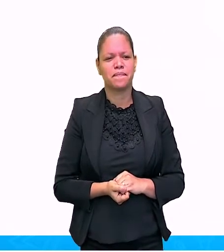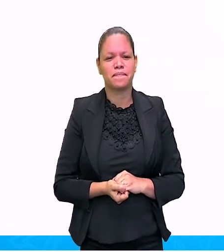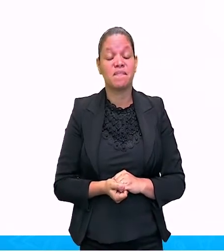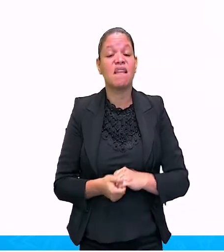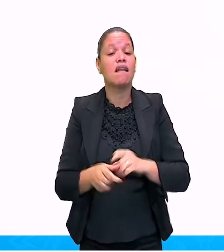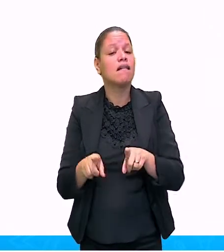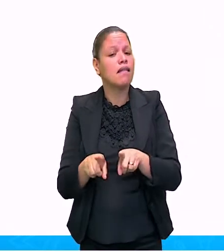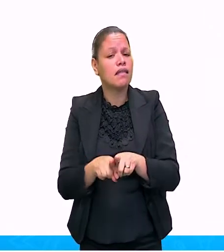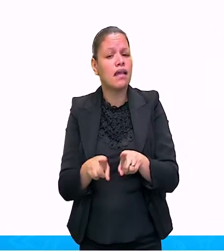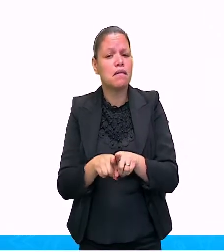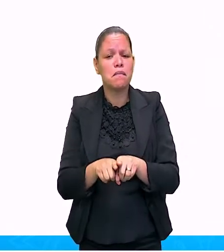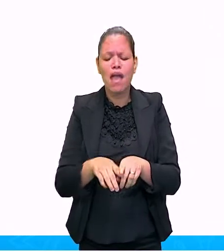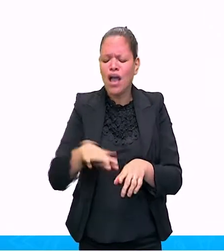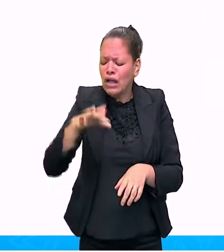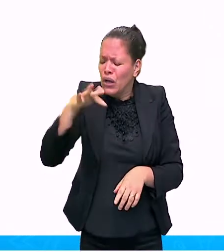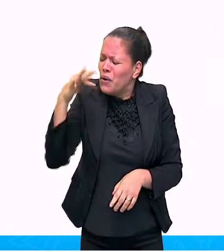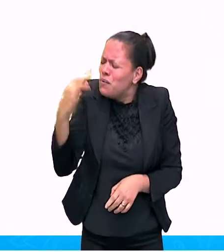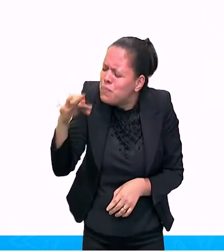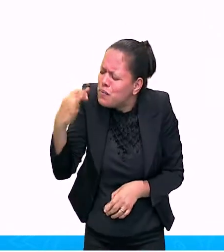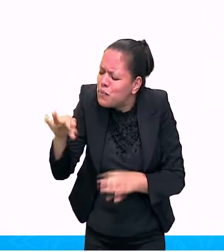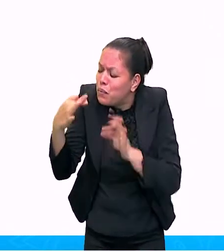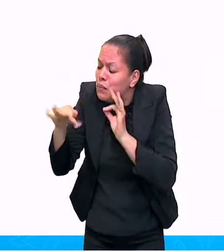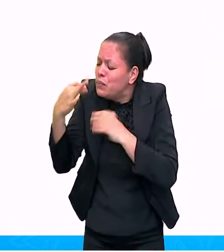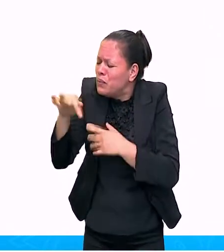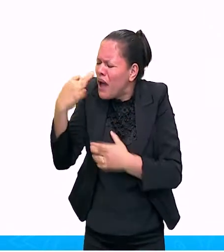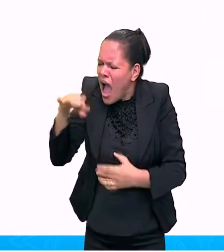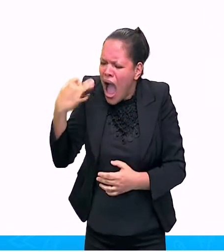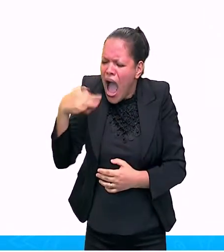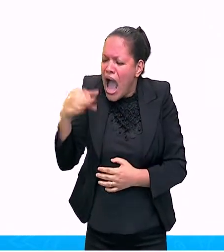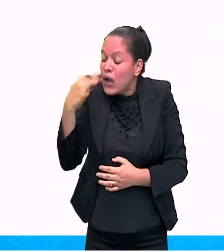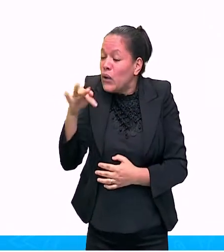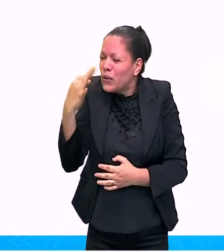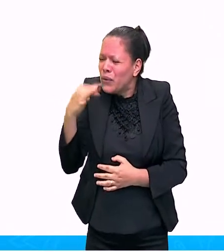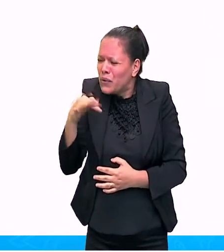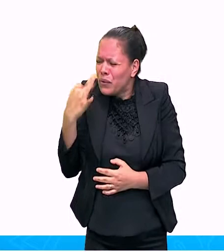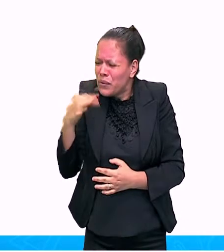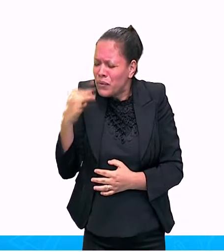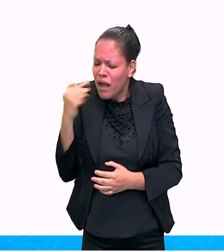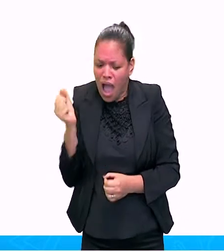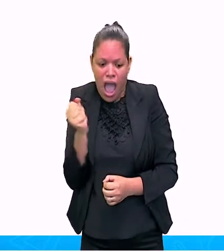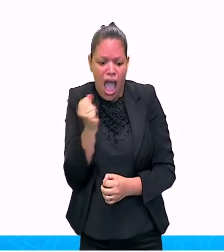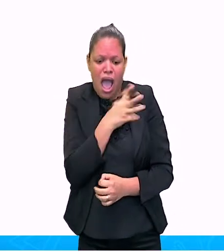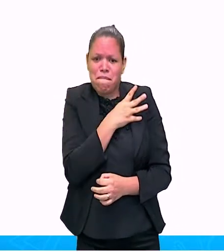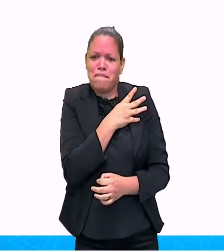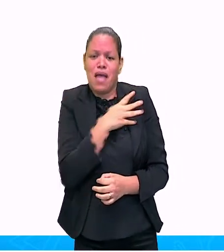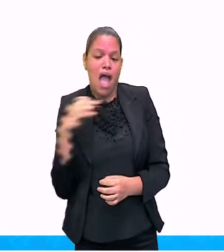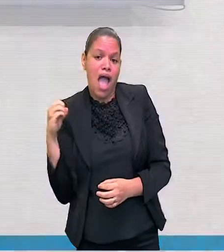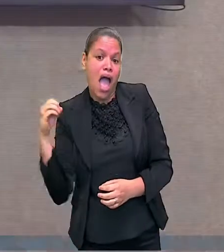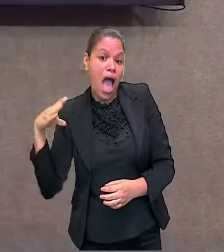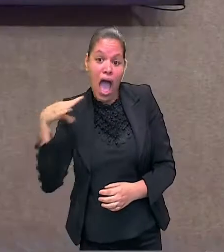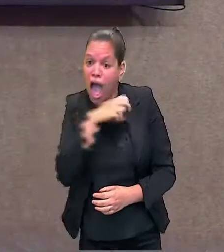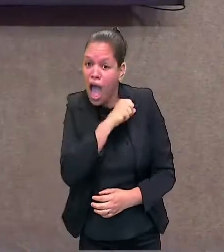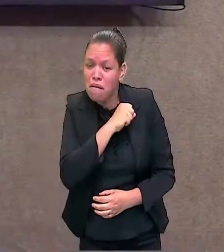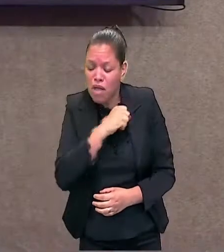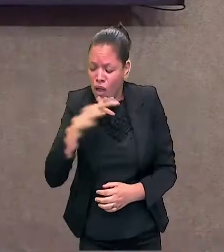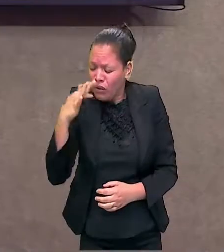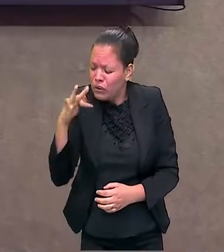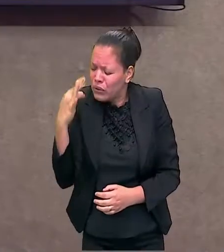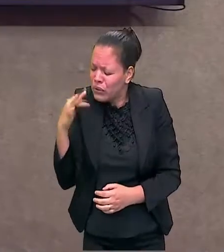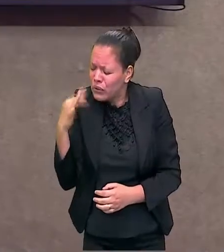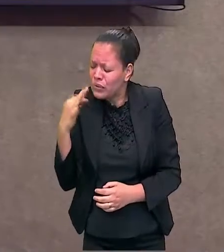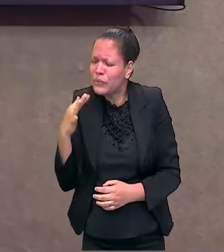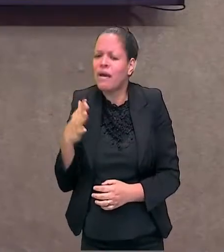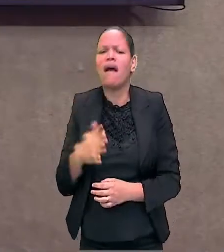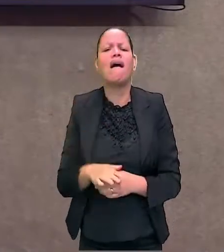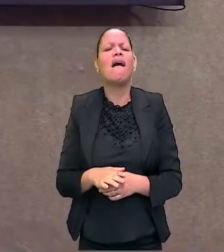mito, soprar o machucado faz a dor passar rápido. A gente sempre fala assim com a criança, não chora